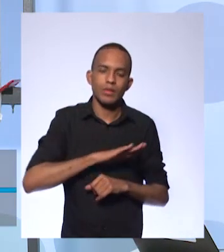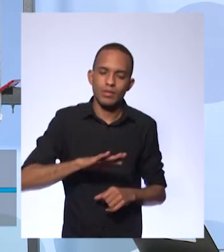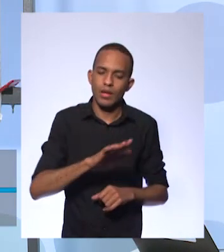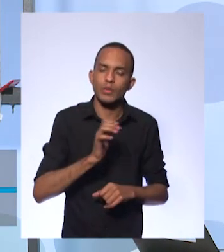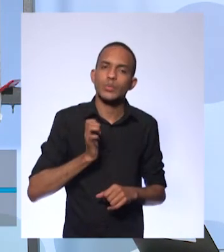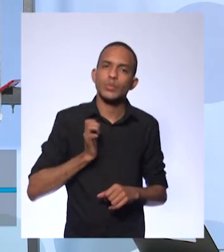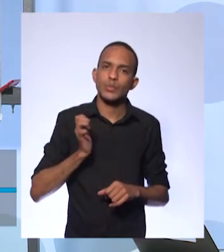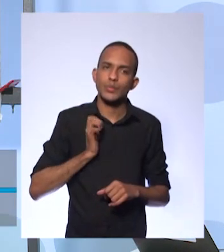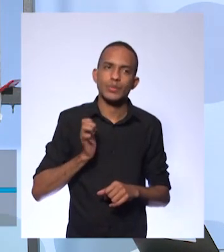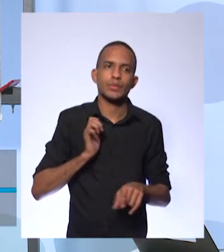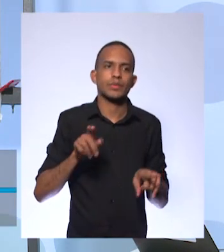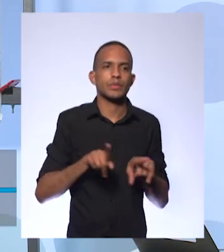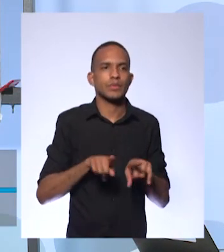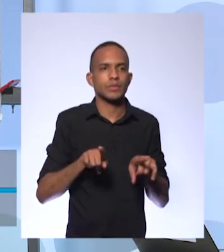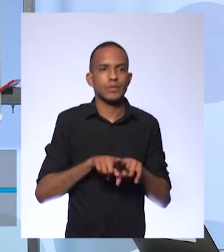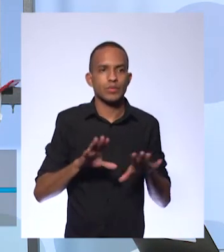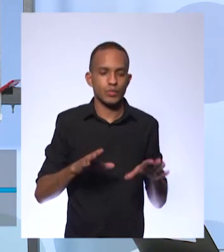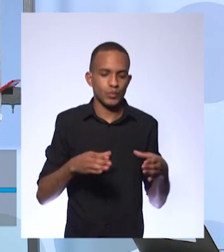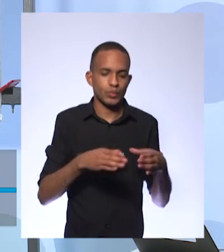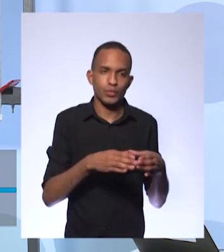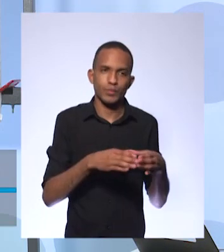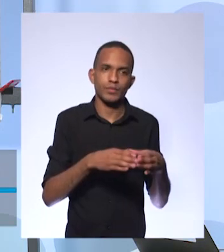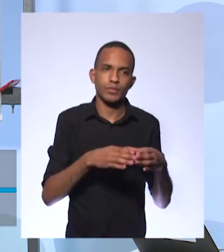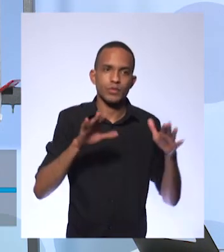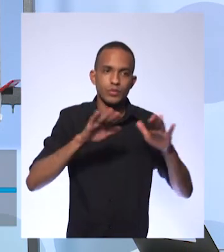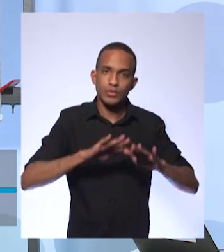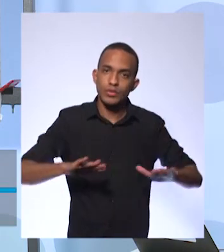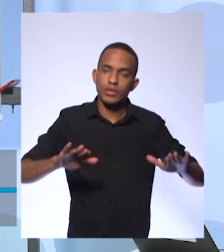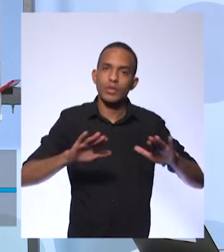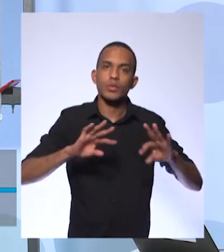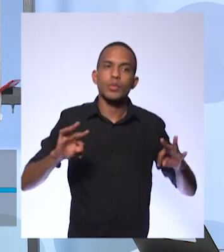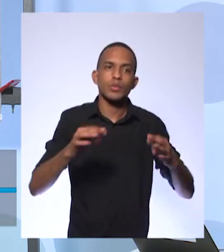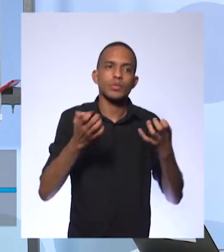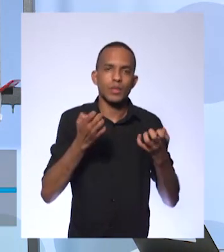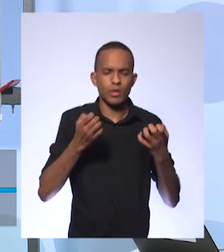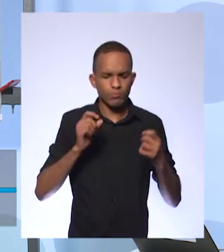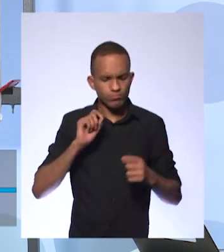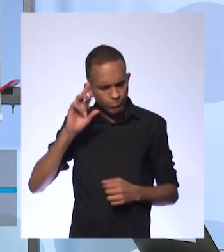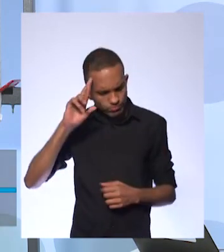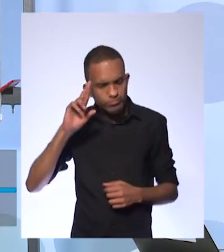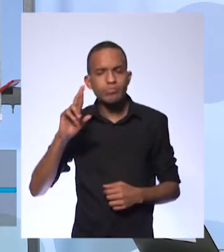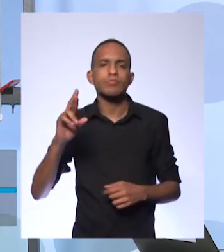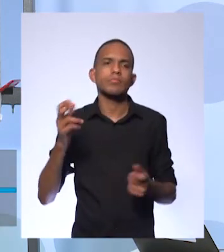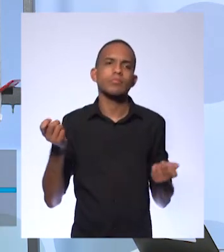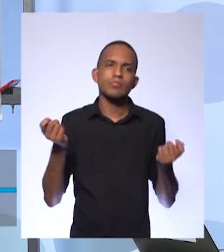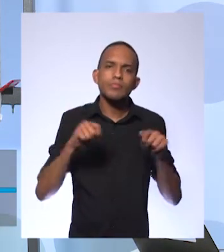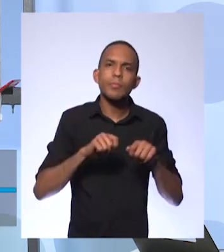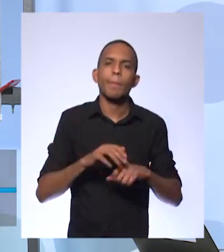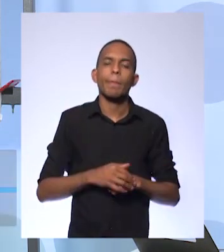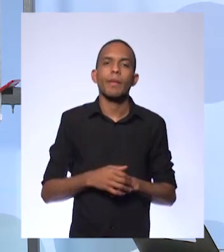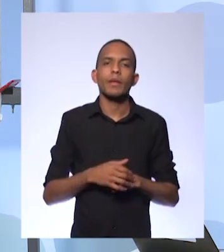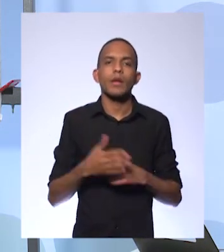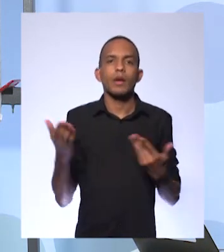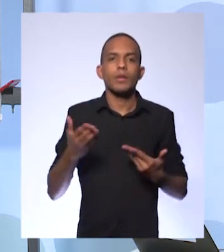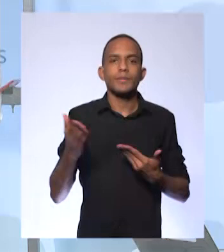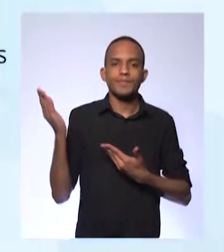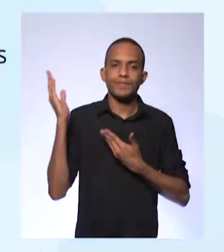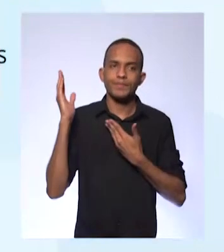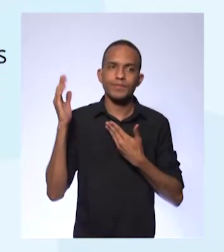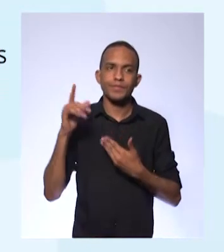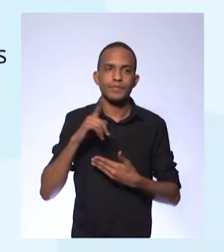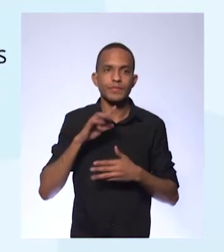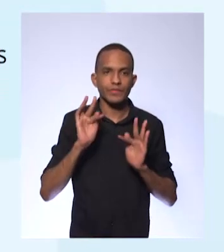elite, voltados para a questão aí de um grupo. Então, no geral, todos eles querem autonomia, sim. Vamos voltar então para a tela, para a gente